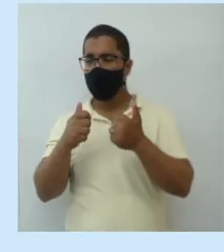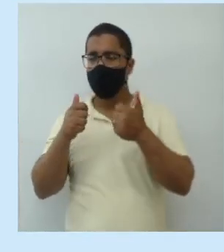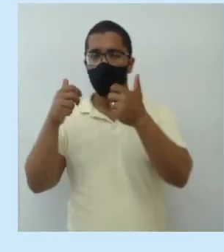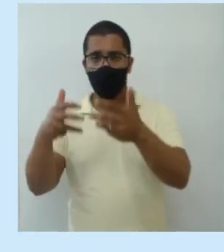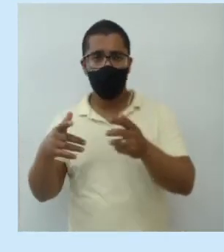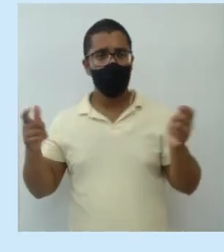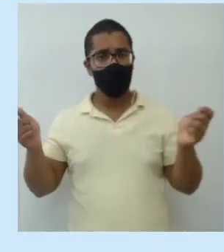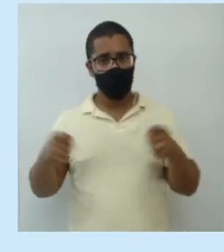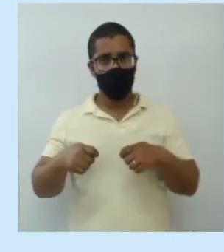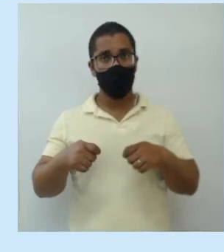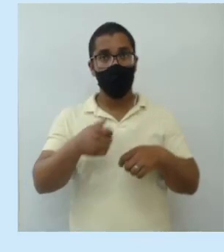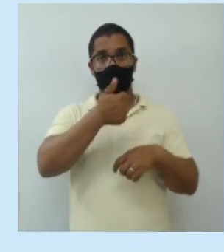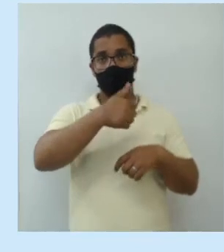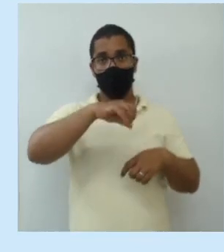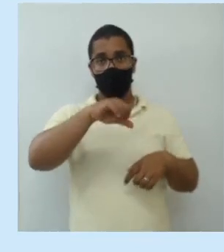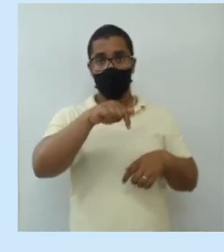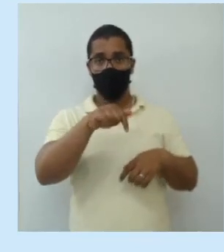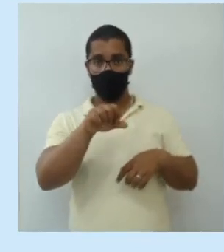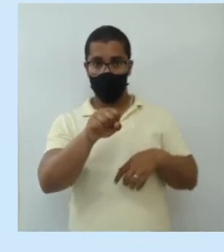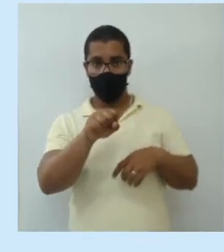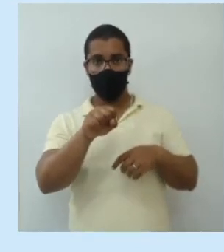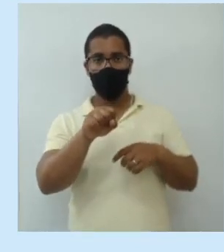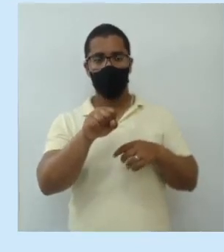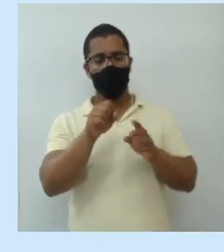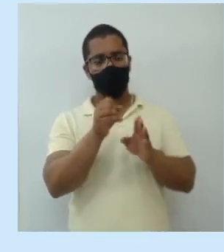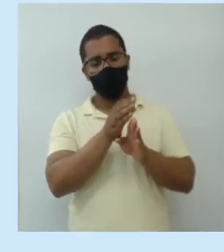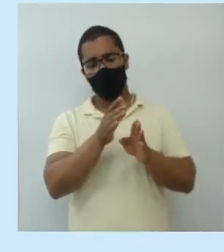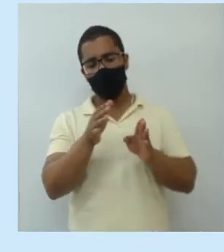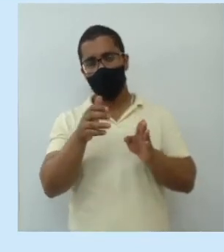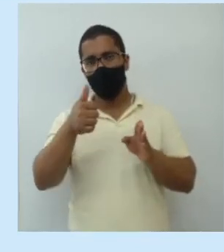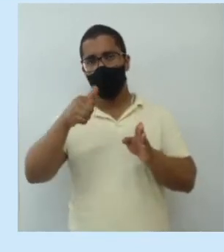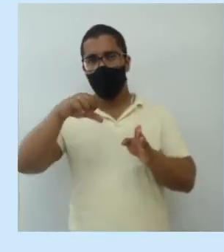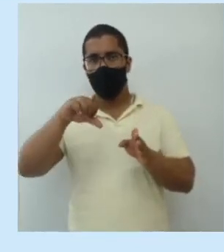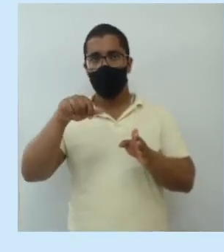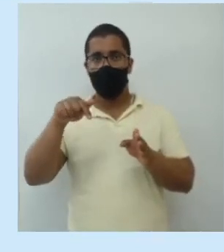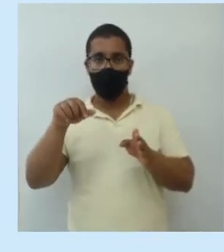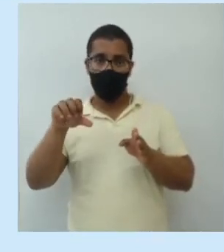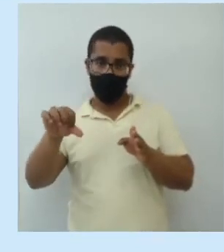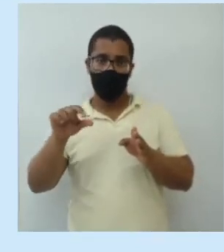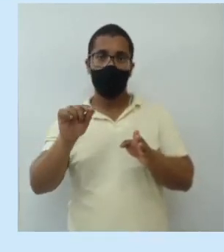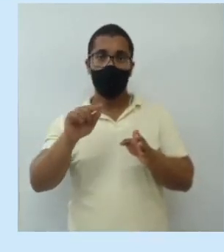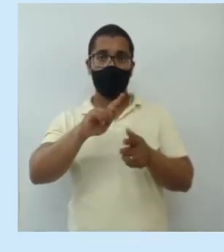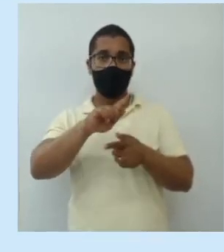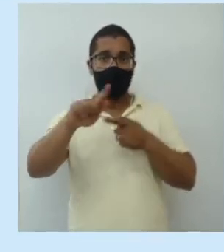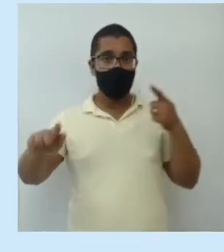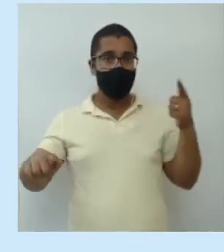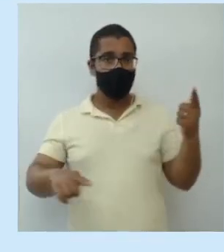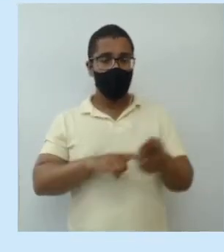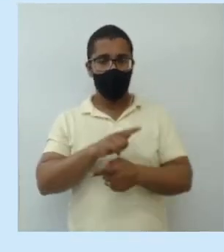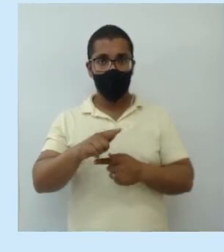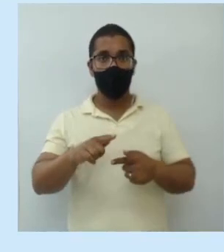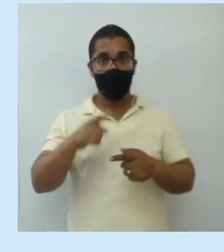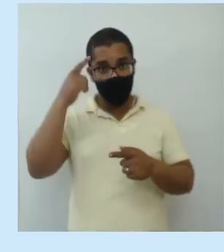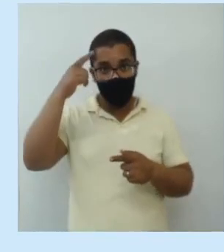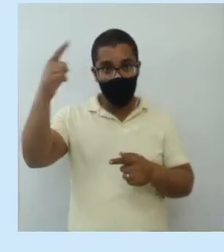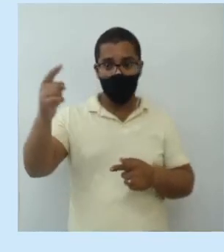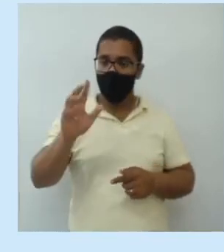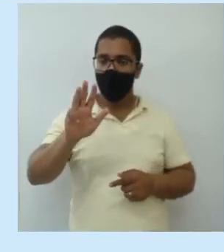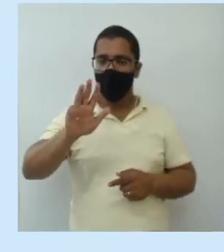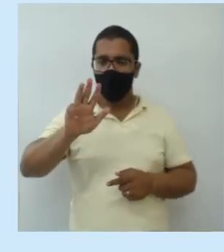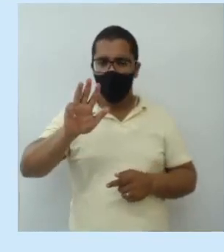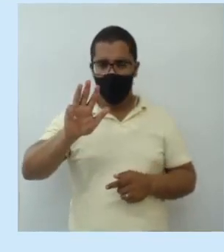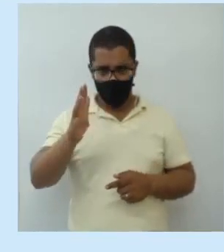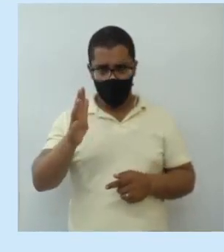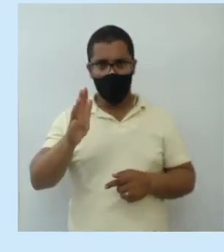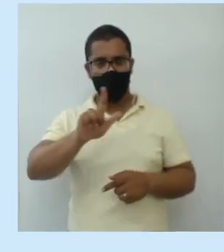e 1979, né, esses anos vão ficar marcados pelas grandes greves, no qual se destacou Luiz Inácio Lula da Silva, né, como um